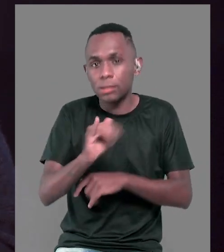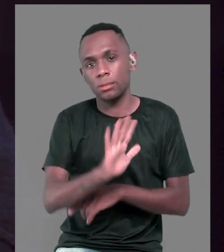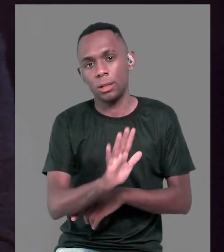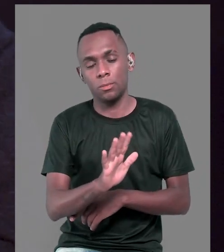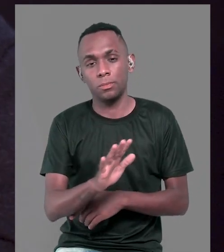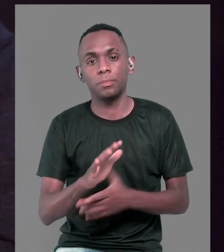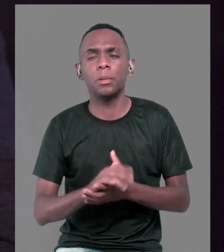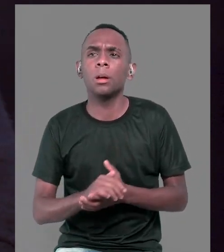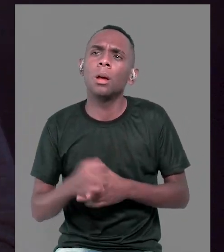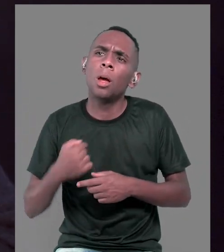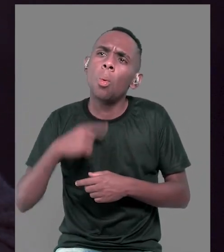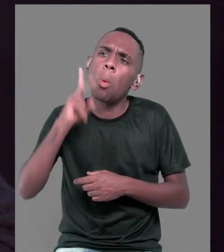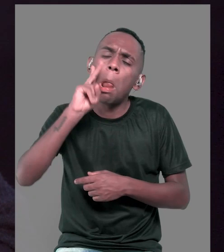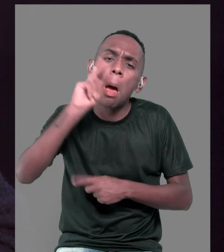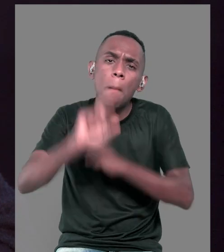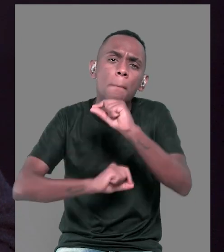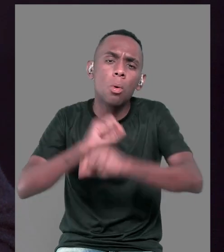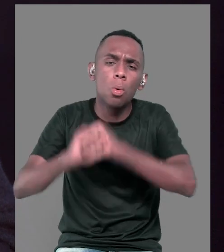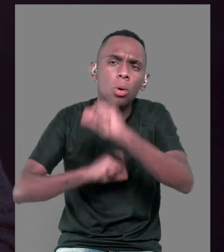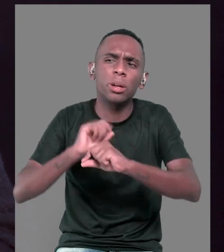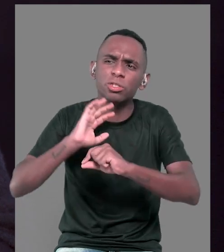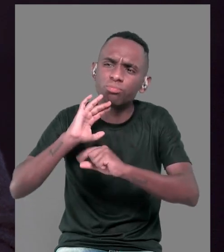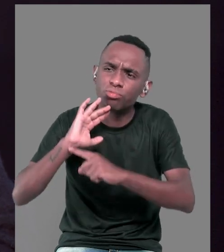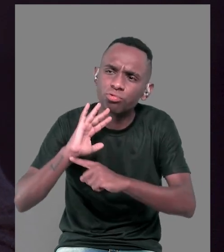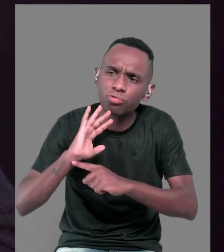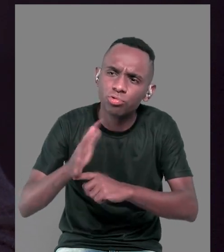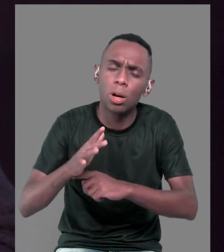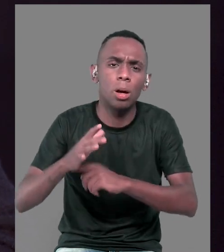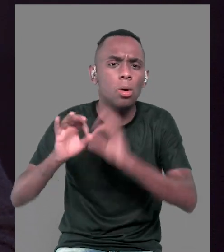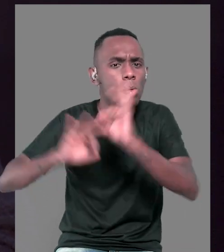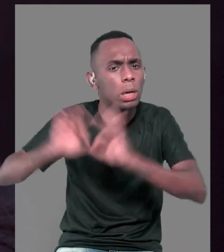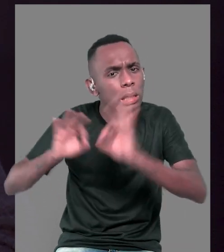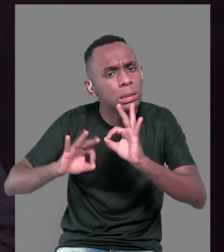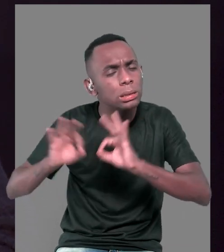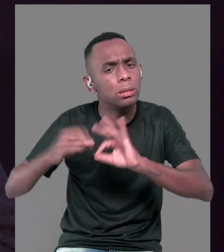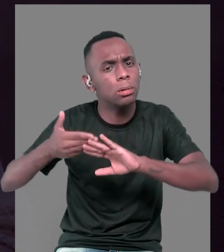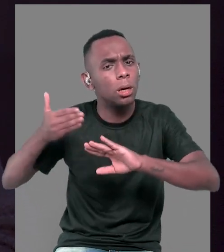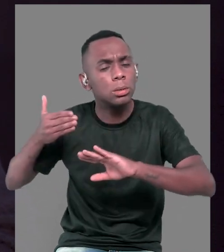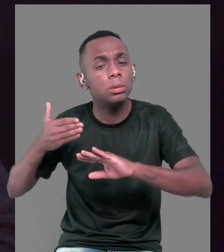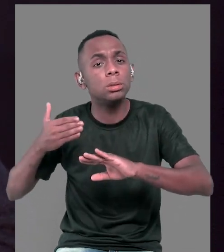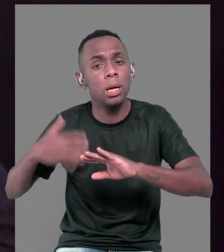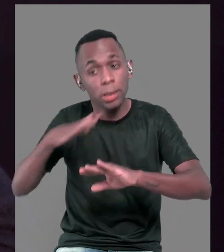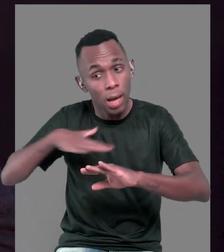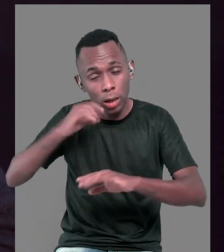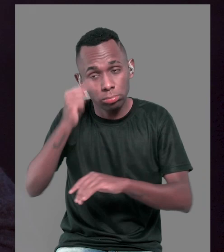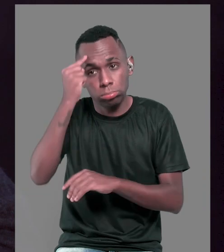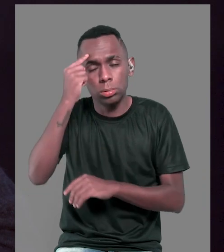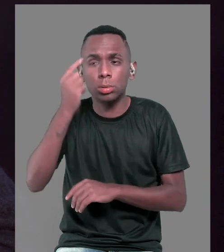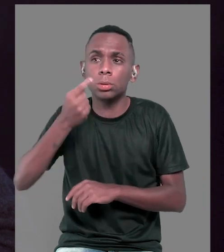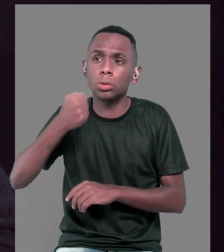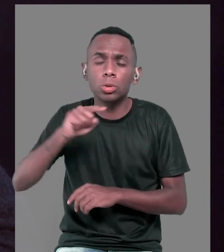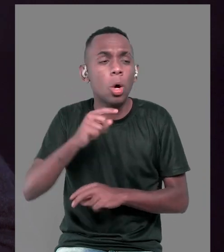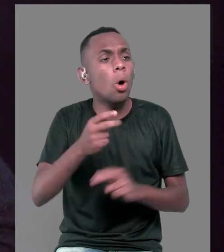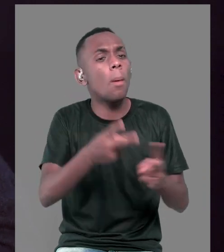Isso me lembra algo com que eu trabalhei muito tempo no plano das ideias. A gente escuta muitas vezes